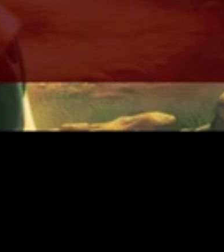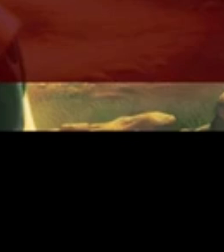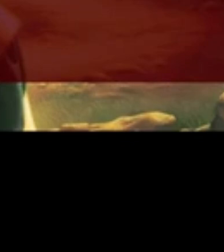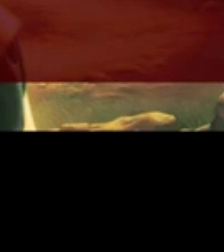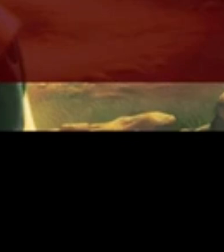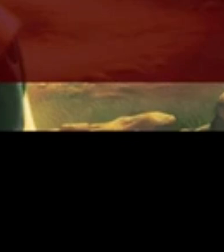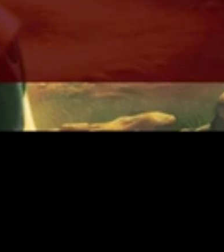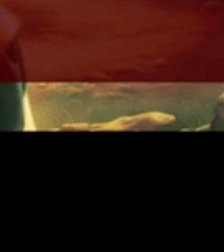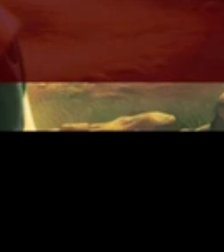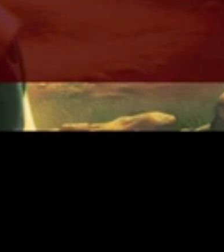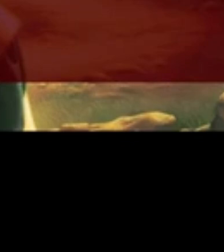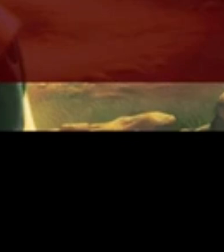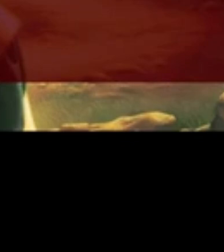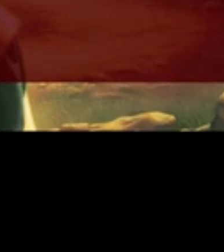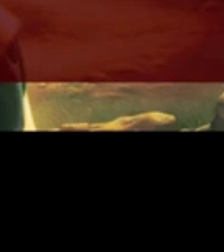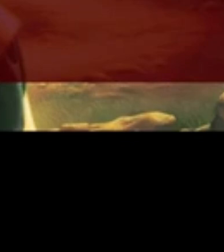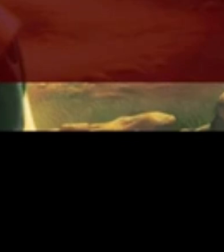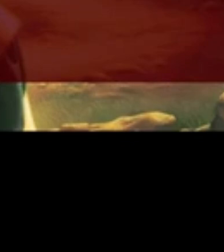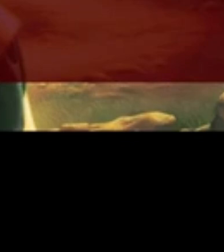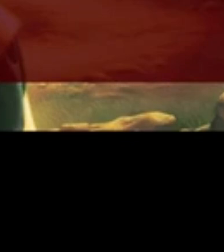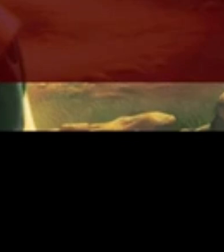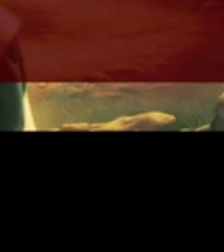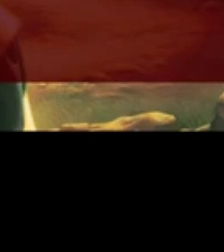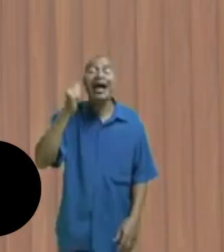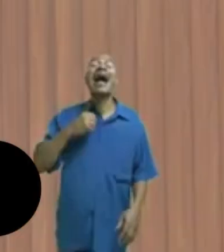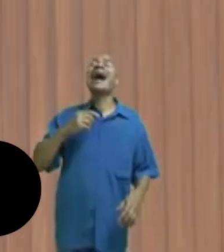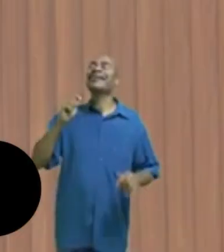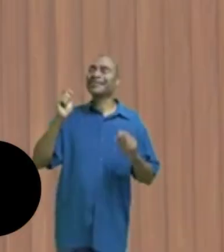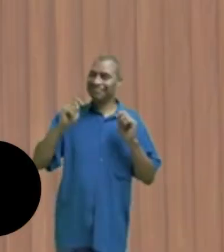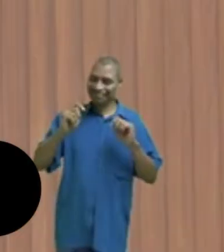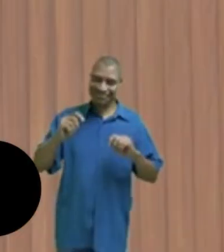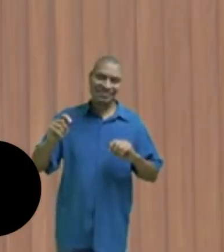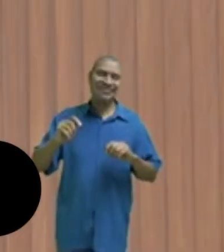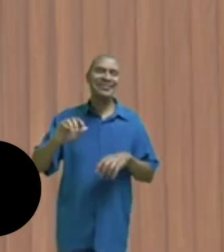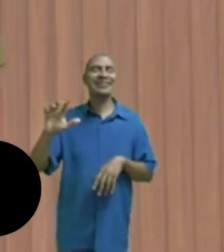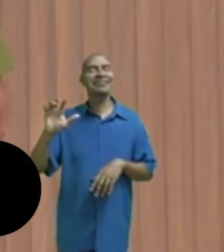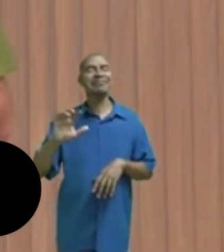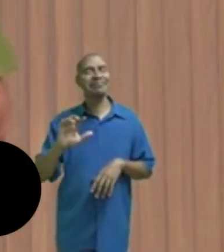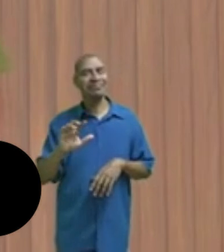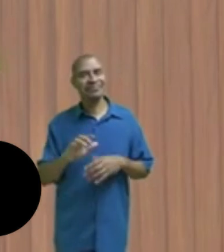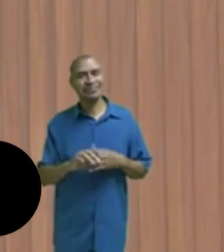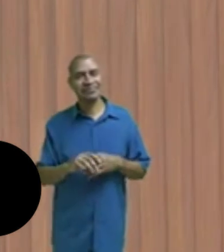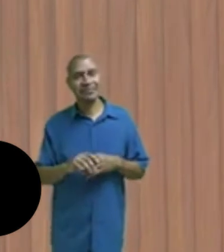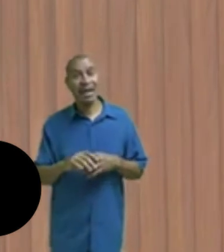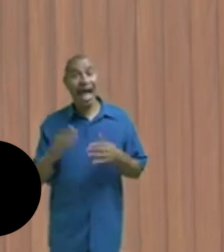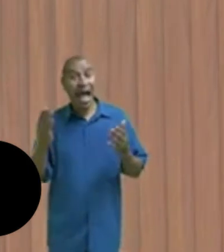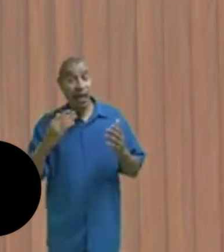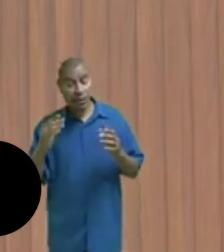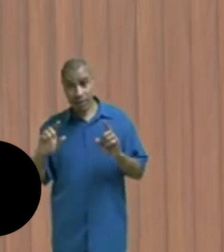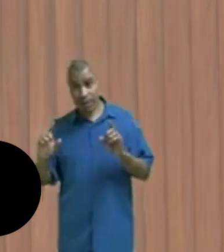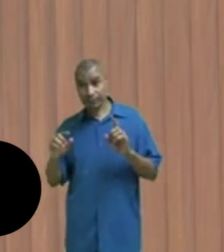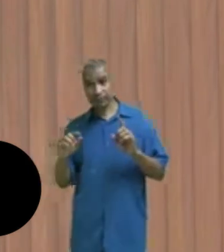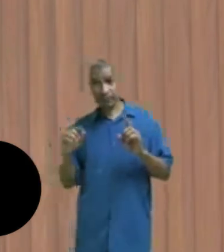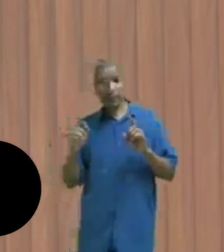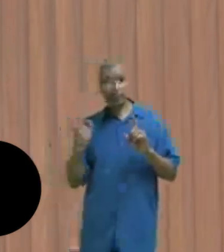adoradores. E para que isso aconteça, Vamos juntar os textos.